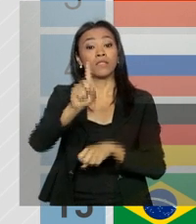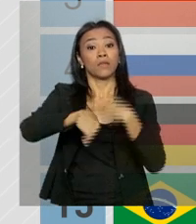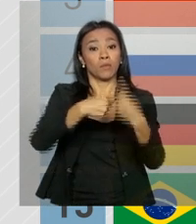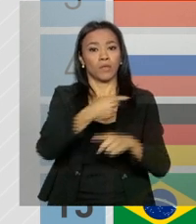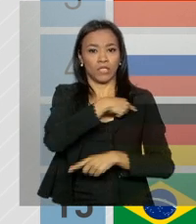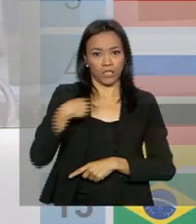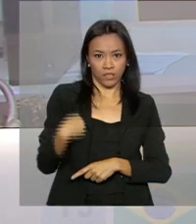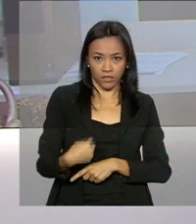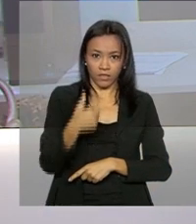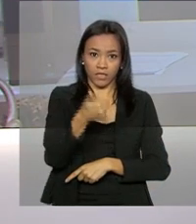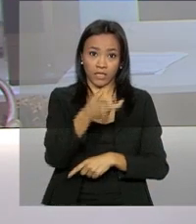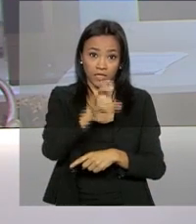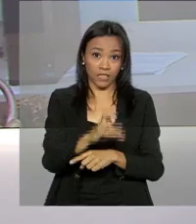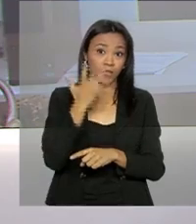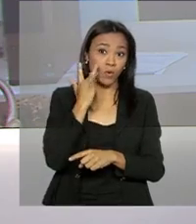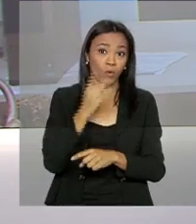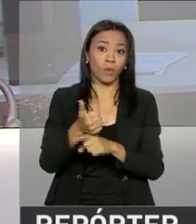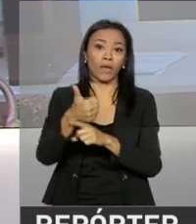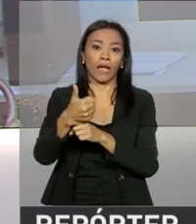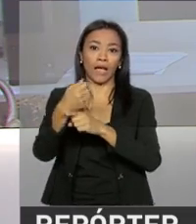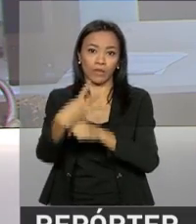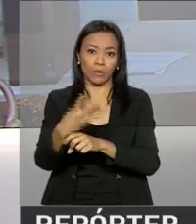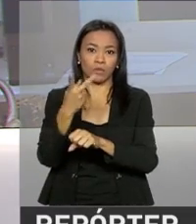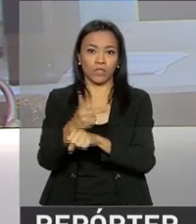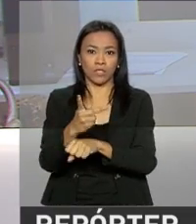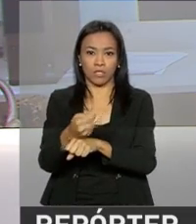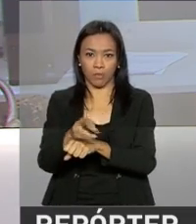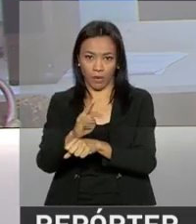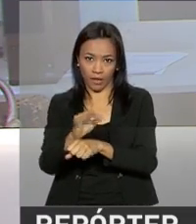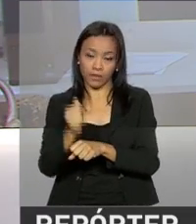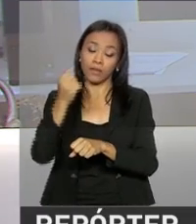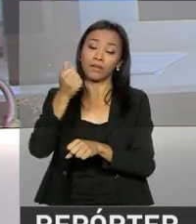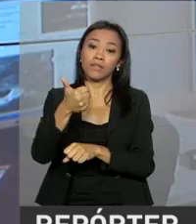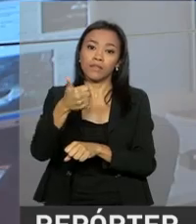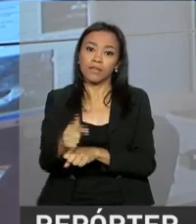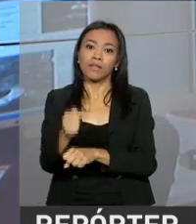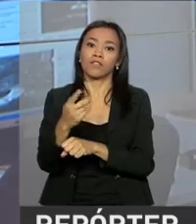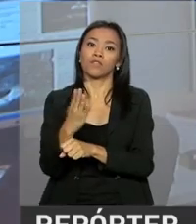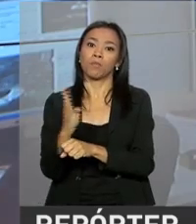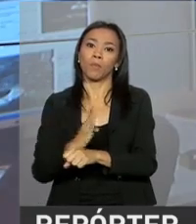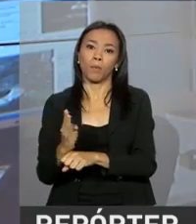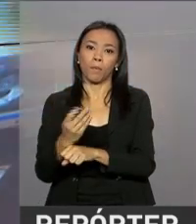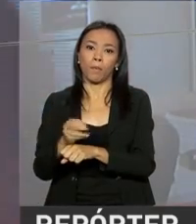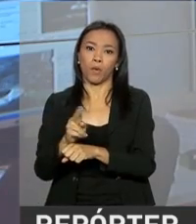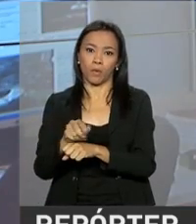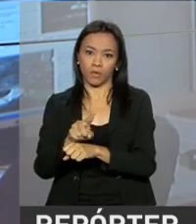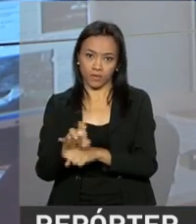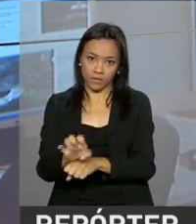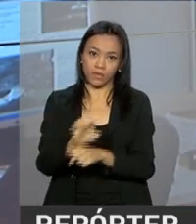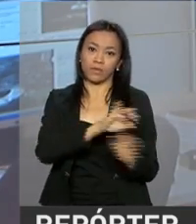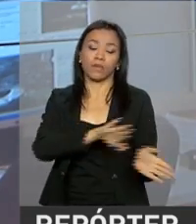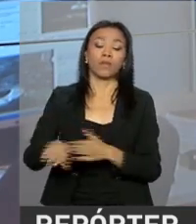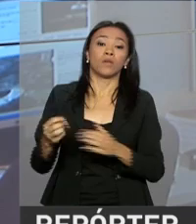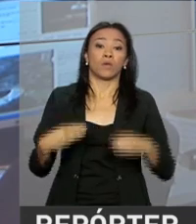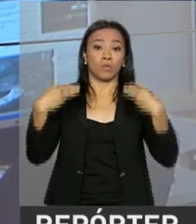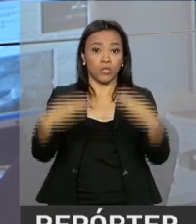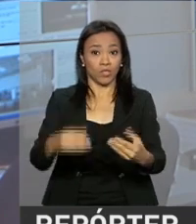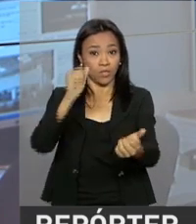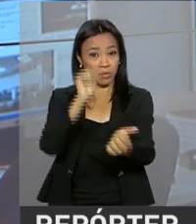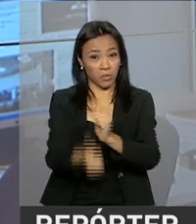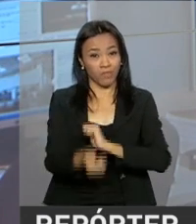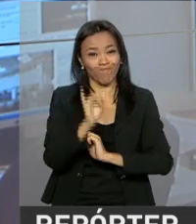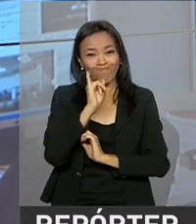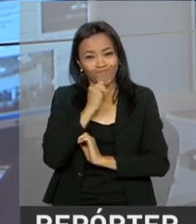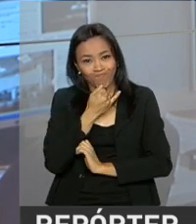15 medalhas de ouro, 14 de prata e 17 de bronze. O ministro do esporte, Leonardo Pisciani, lamentou